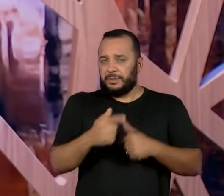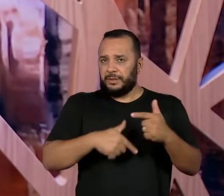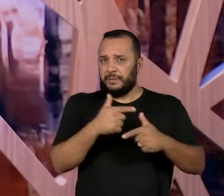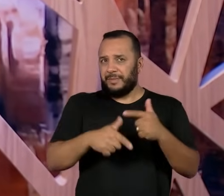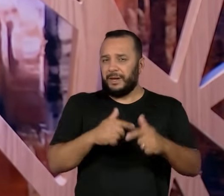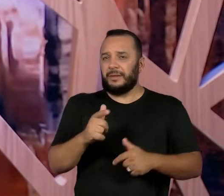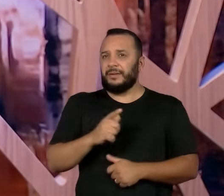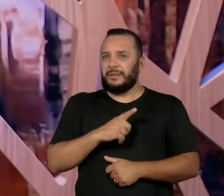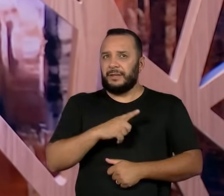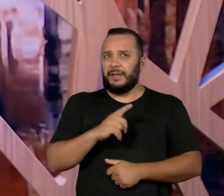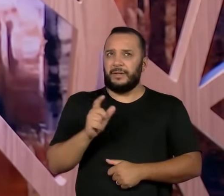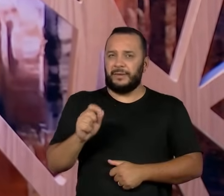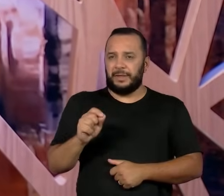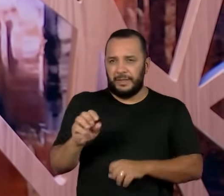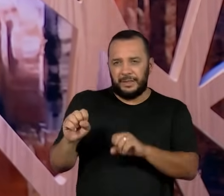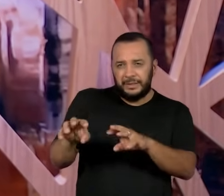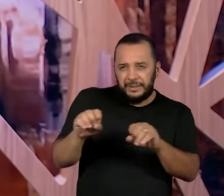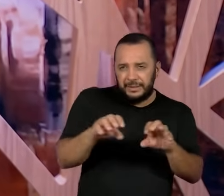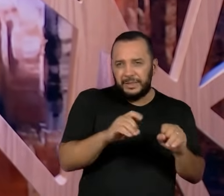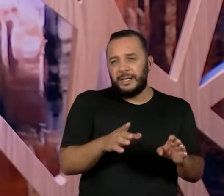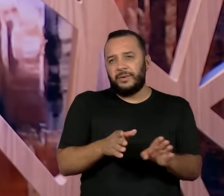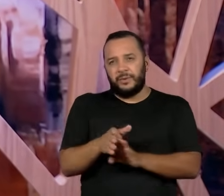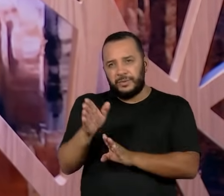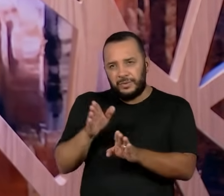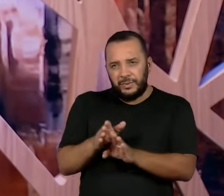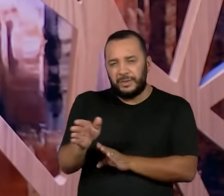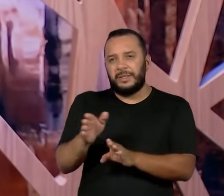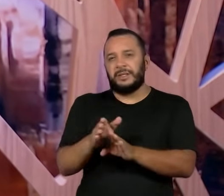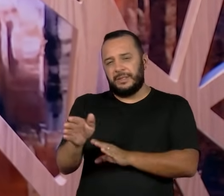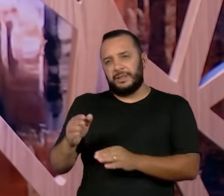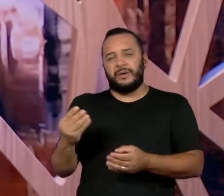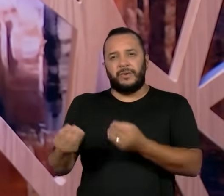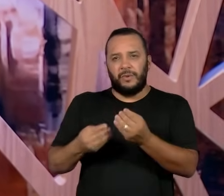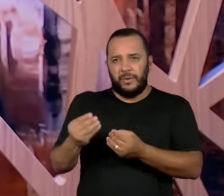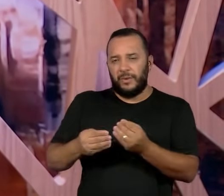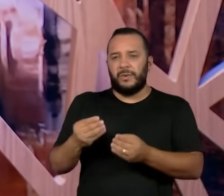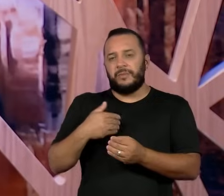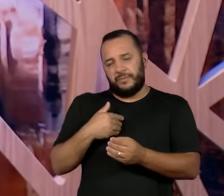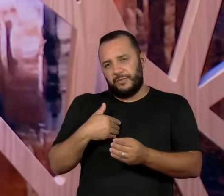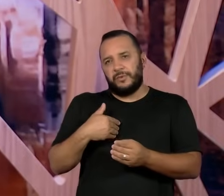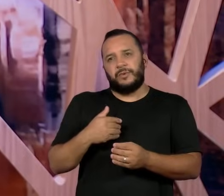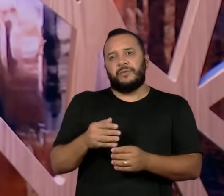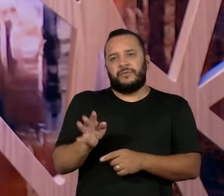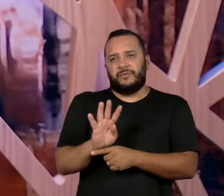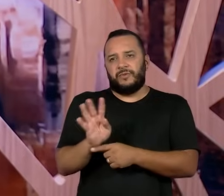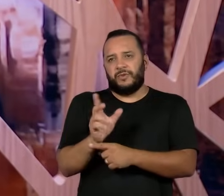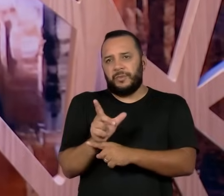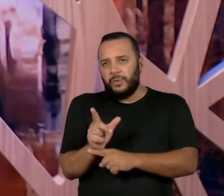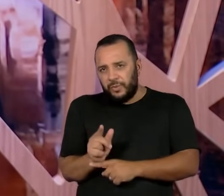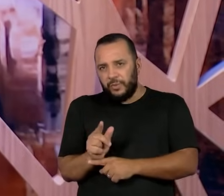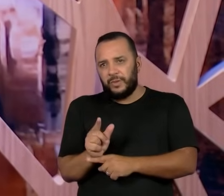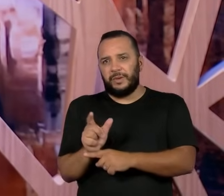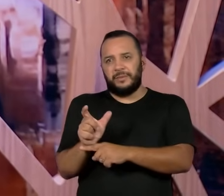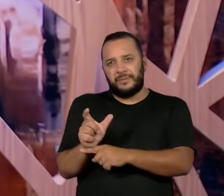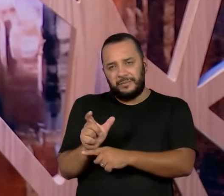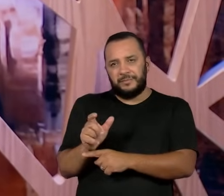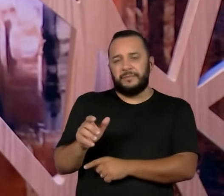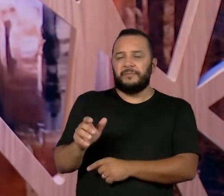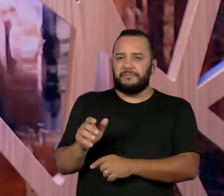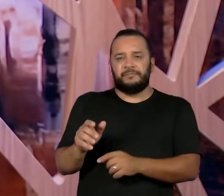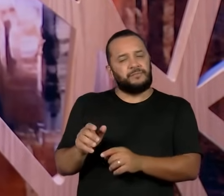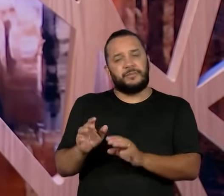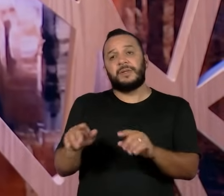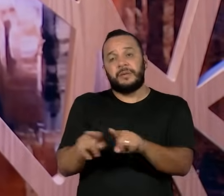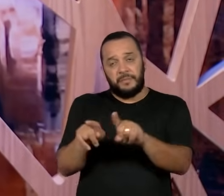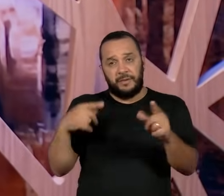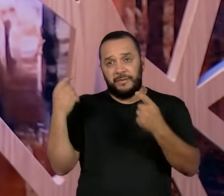muita parte de formações, de mentoria, programas, curta, média duração, longa duração, e também um festival que a gente realiza uma vez por ano na